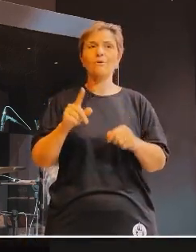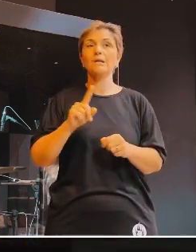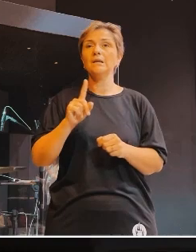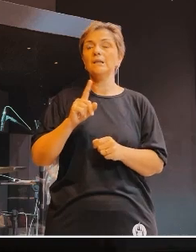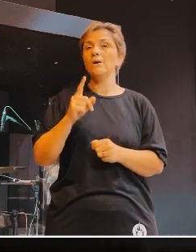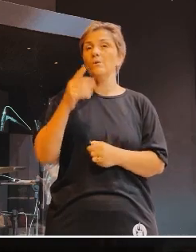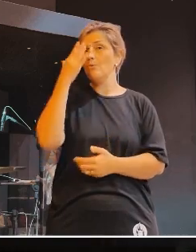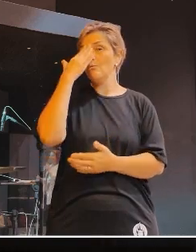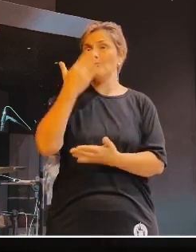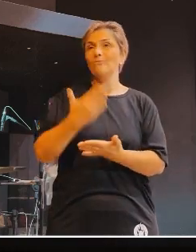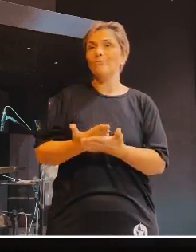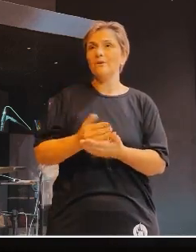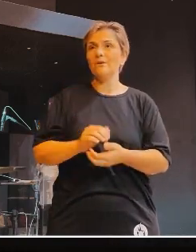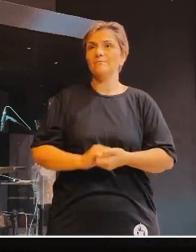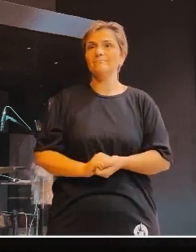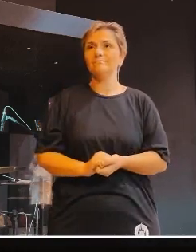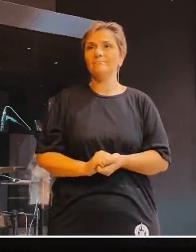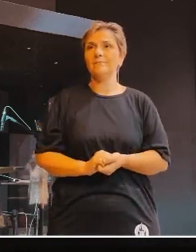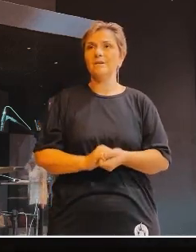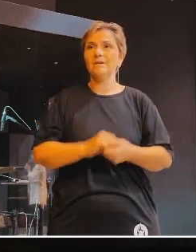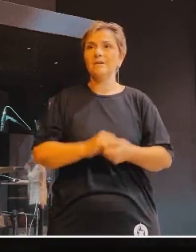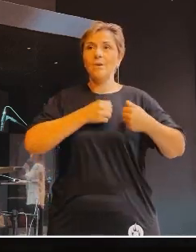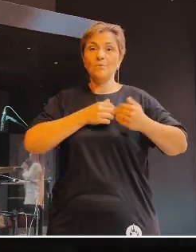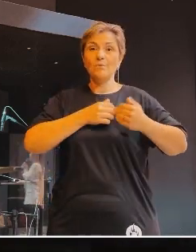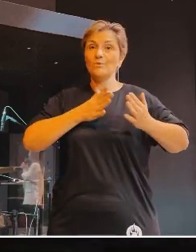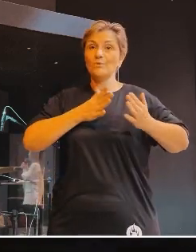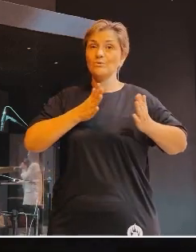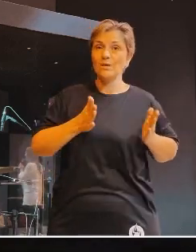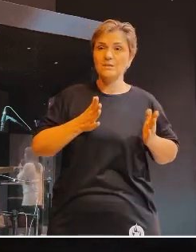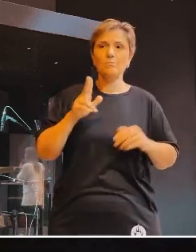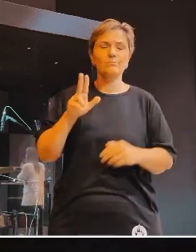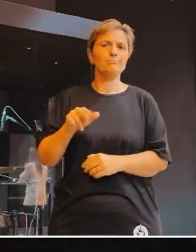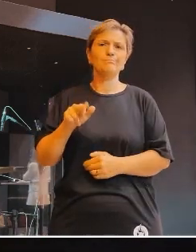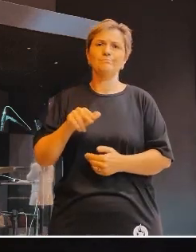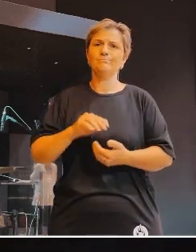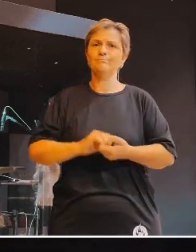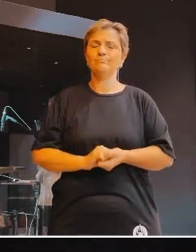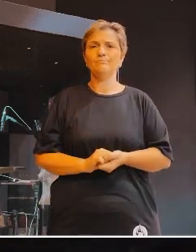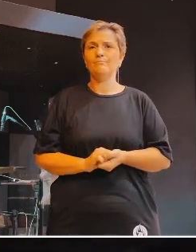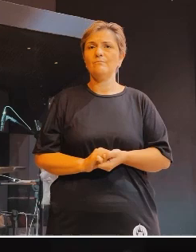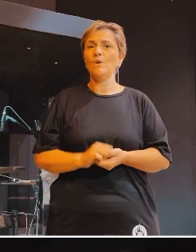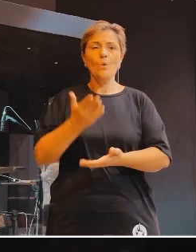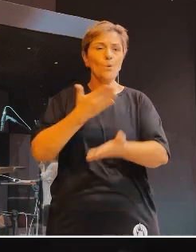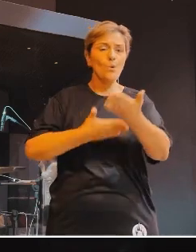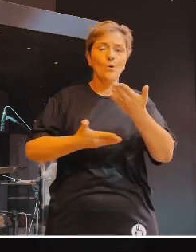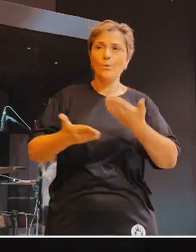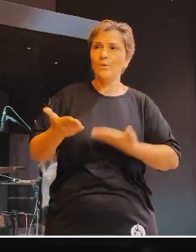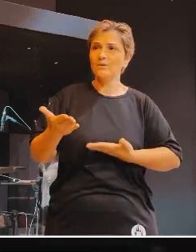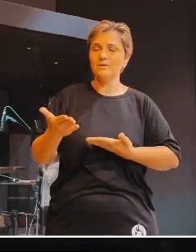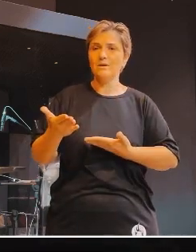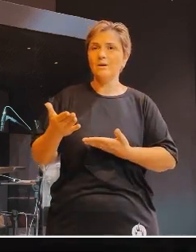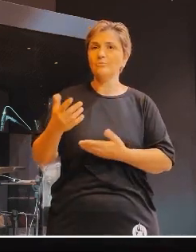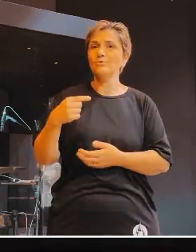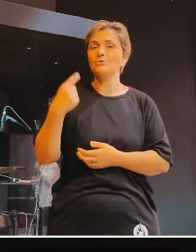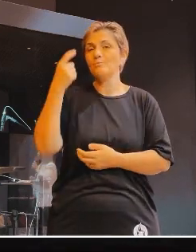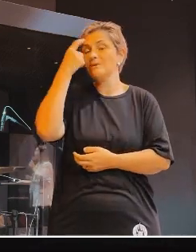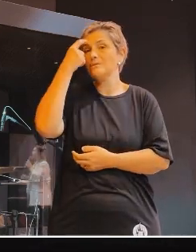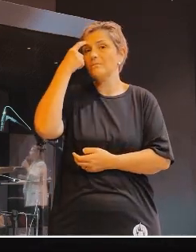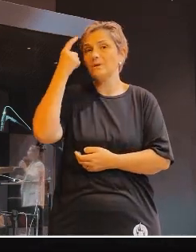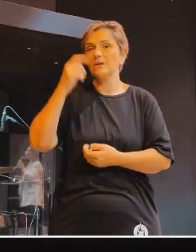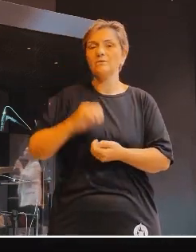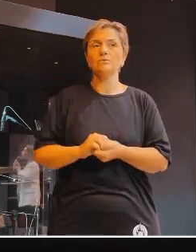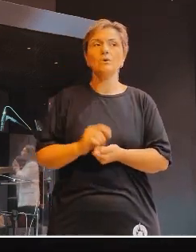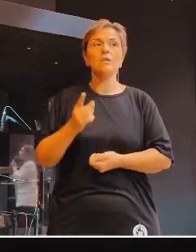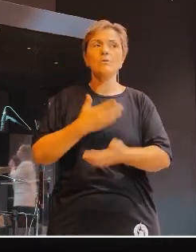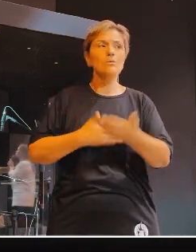desconfiado. Não abrimos o nosso coração para ninguém. Não compartilhamos dos nossos pensamentos.